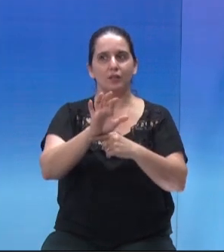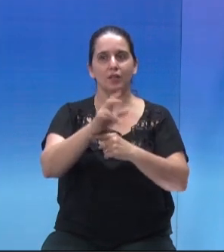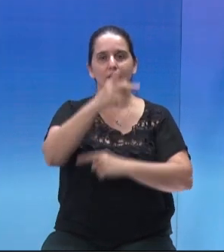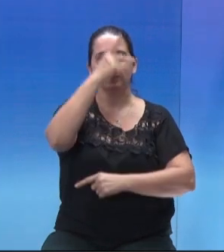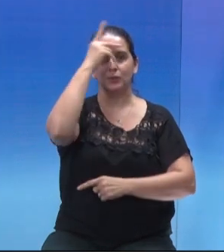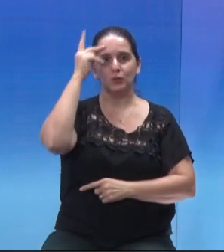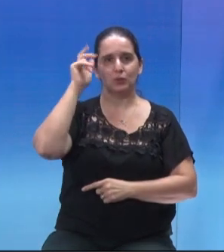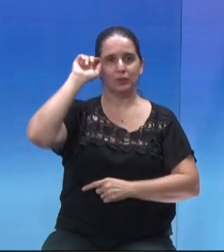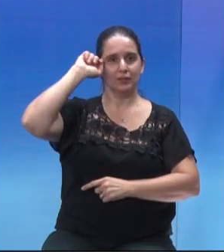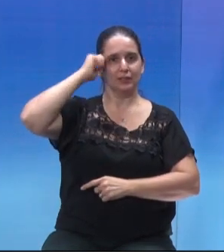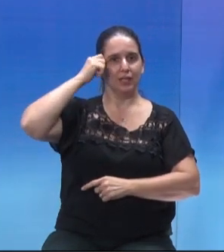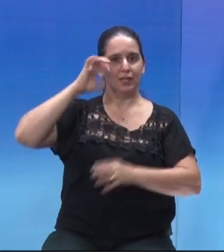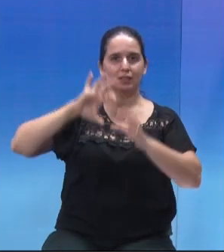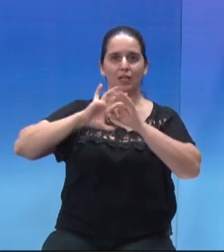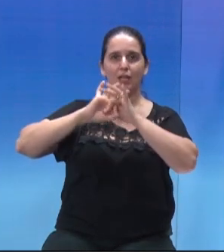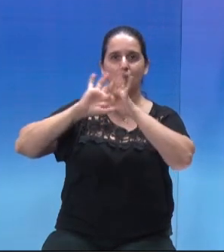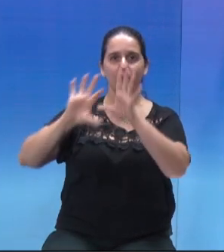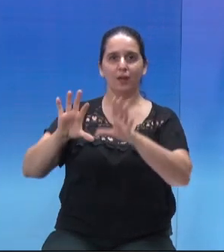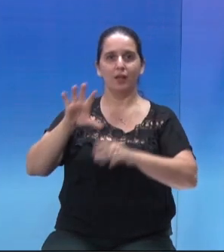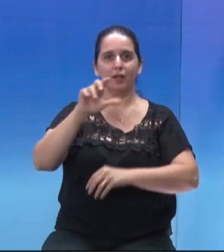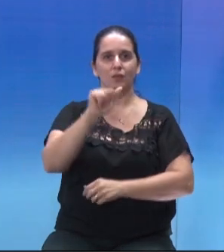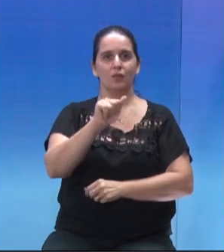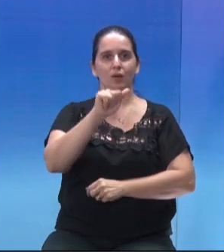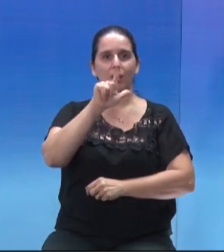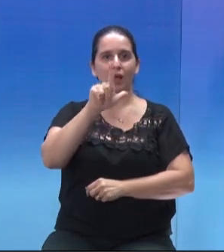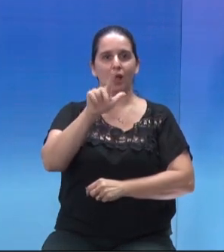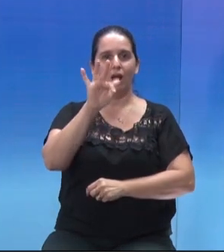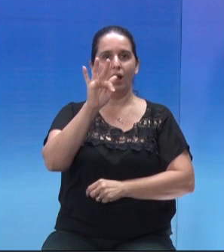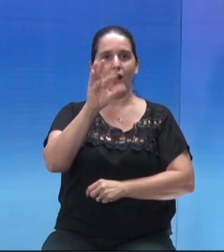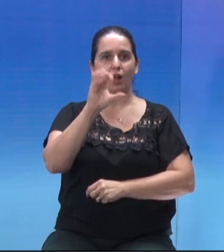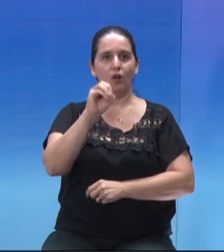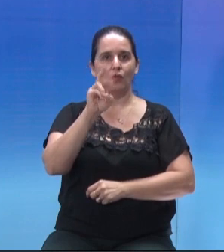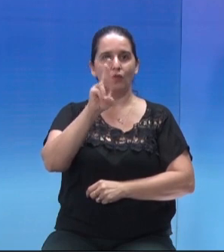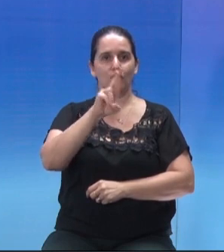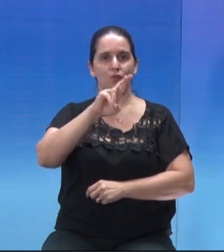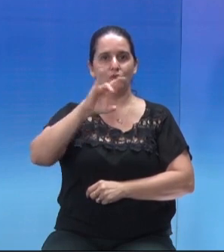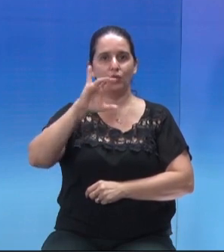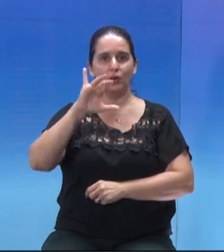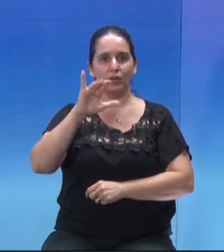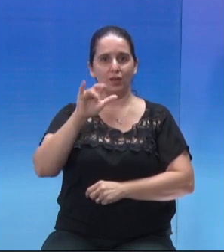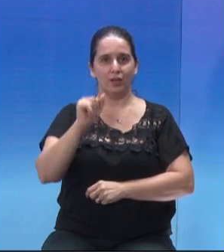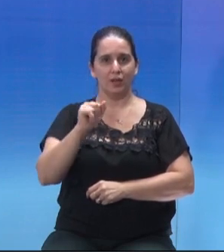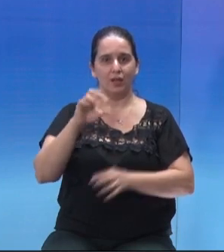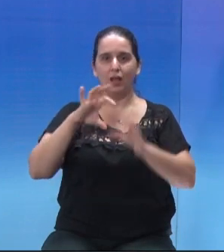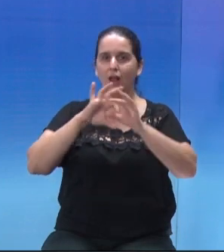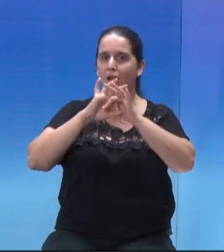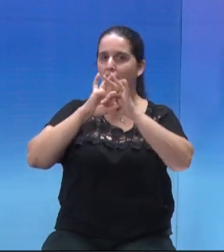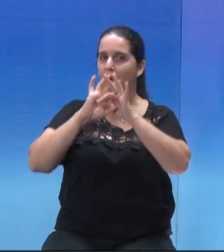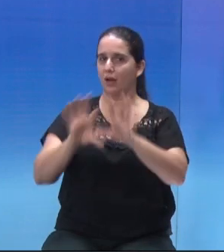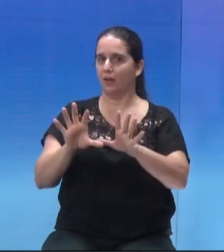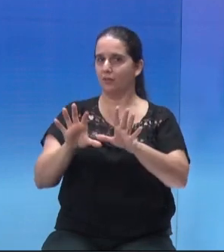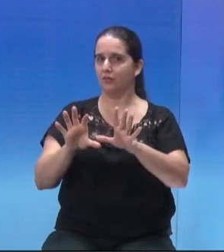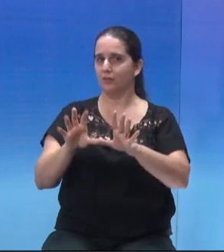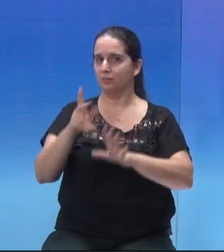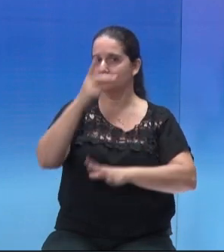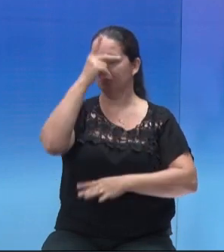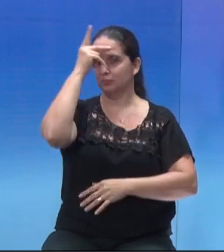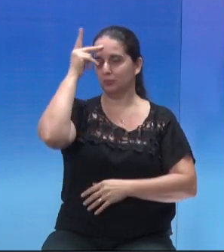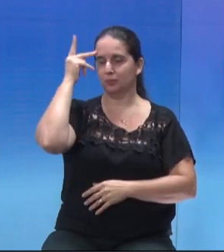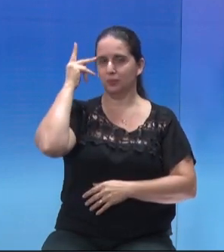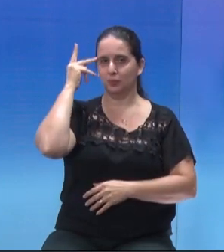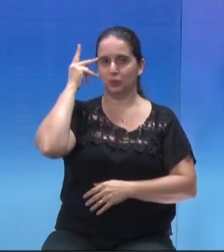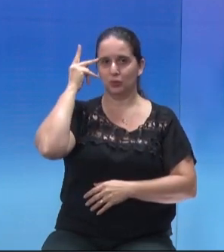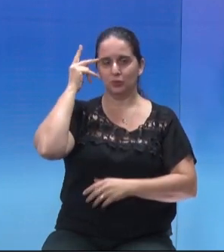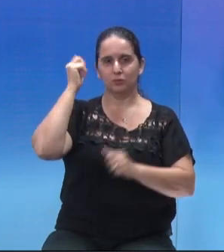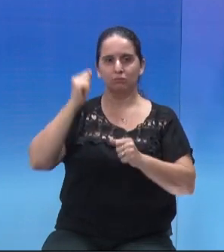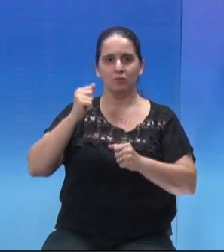serão forreados, né, para que eles se tornem pessoas livres, com direitos. Já tinha gente pensando nisso, né? Umas tratavam